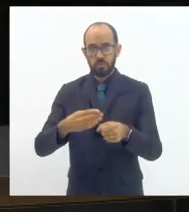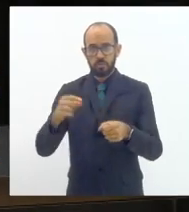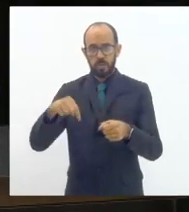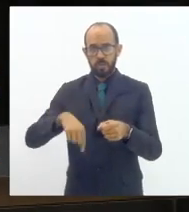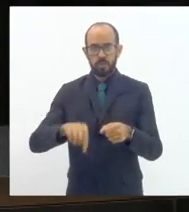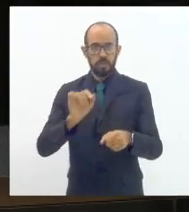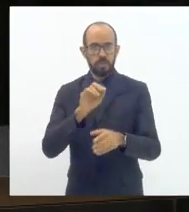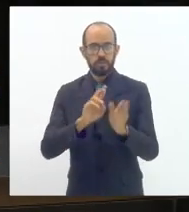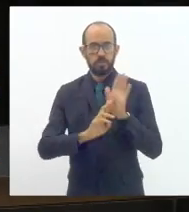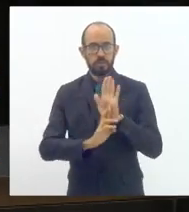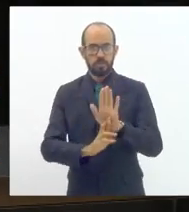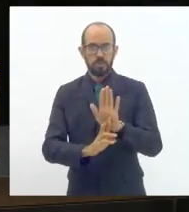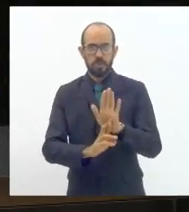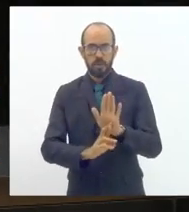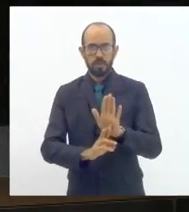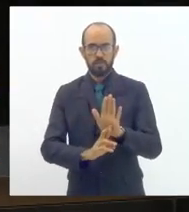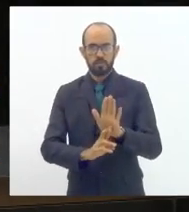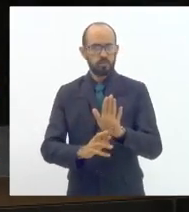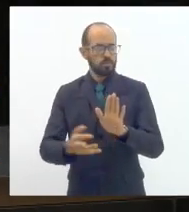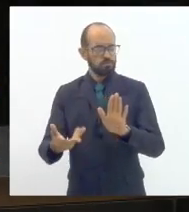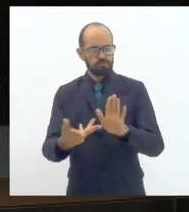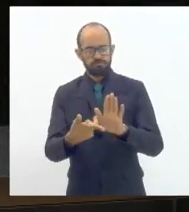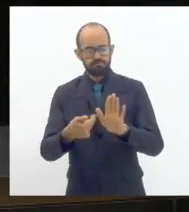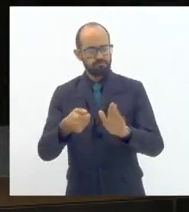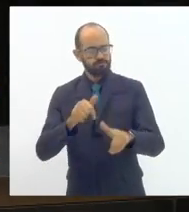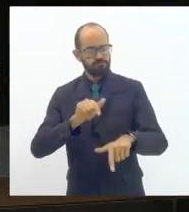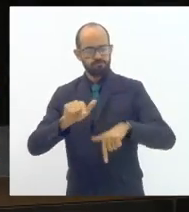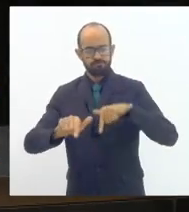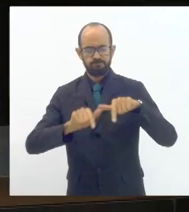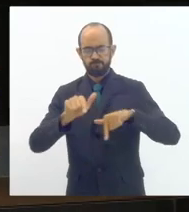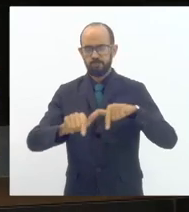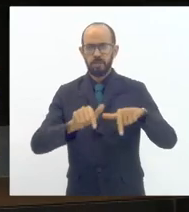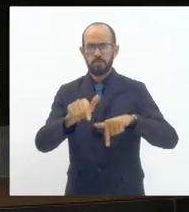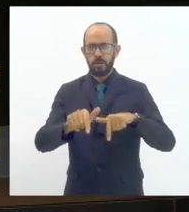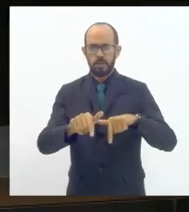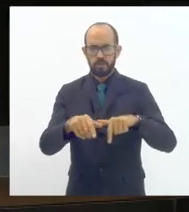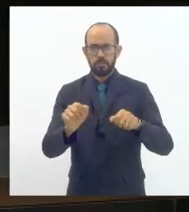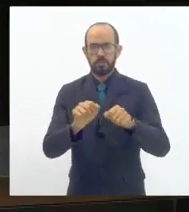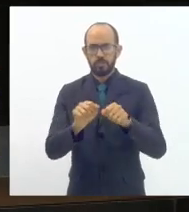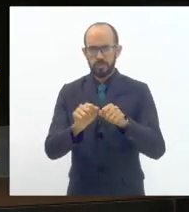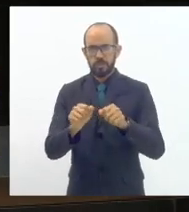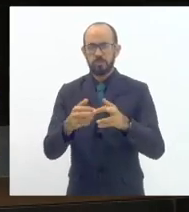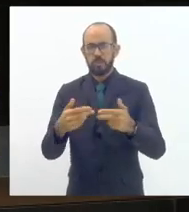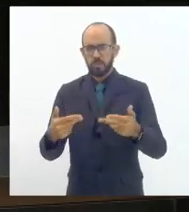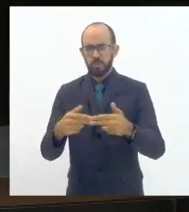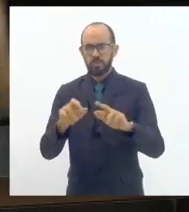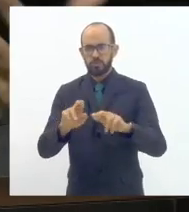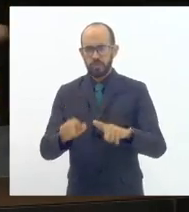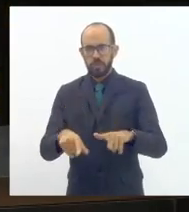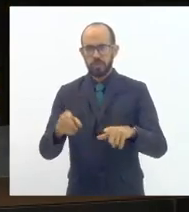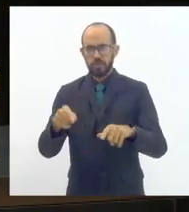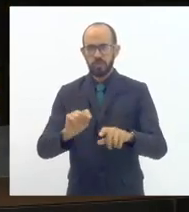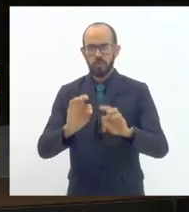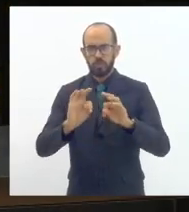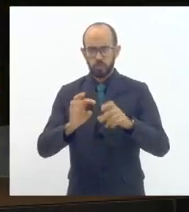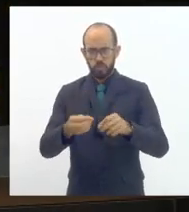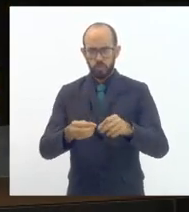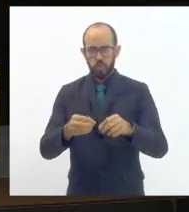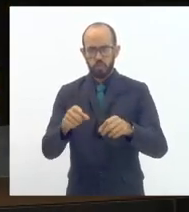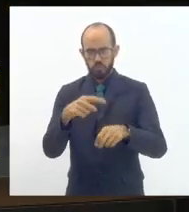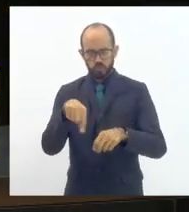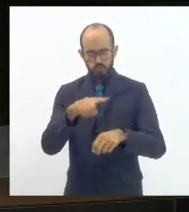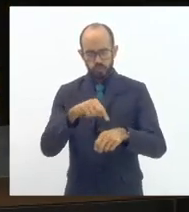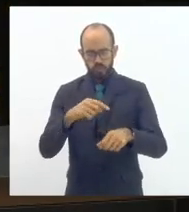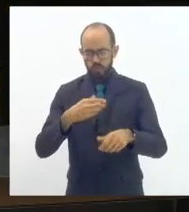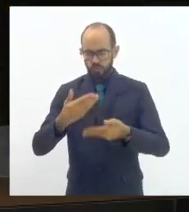com destreza de fazer algo diferente no local em que vocês habitam, com a galera com quem vocês